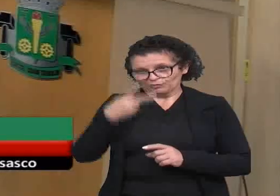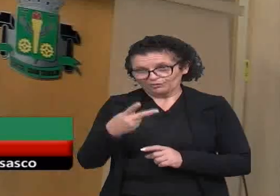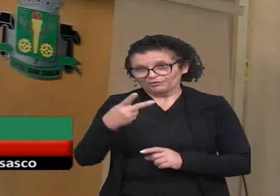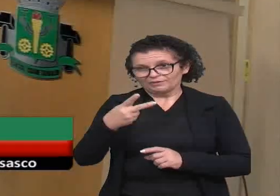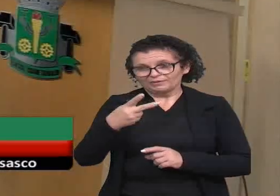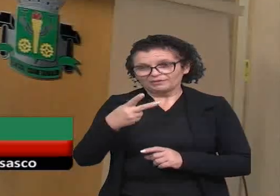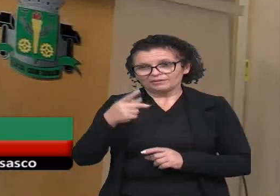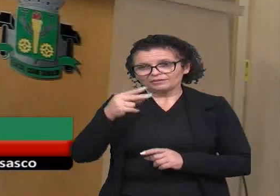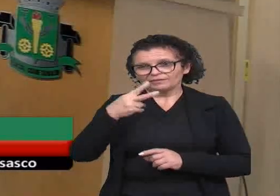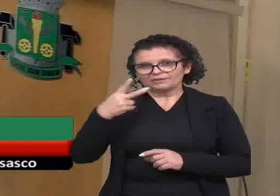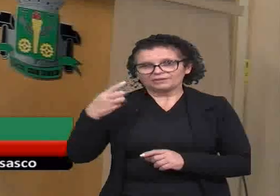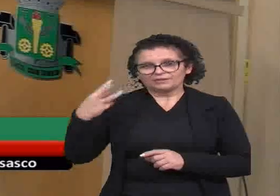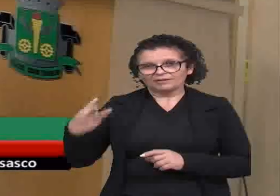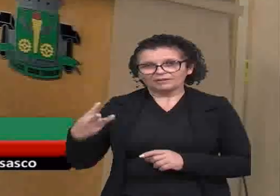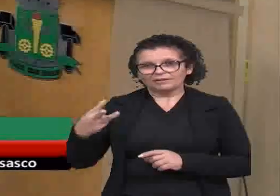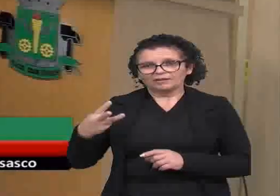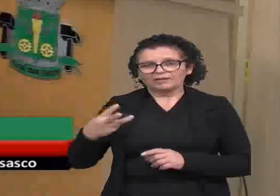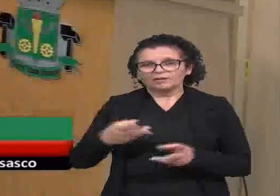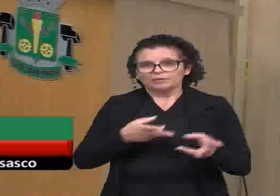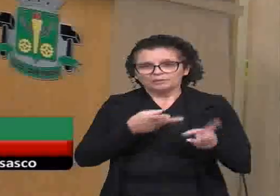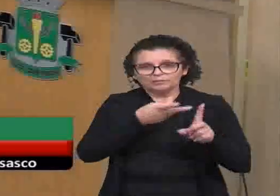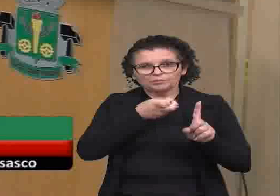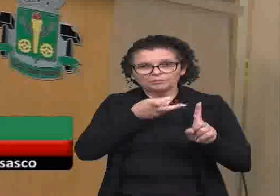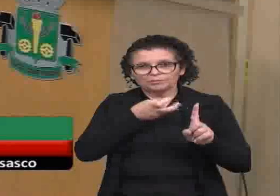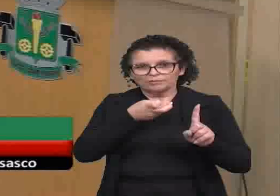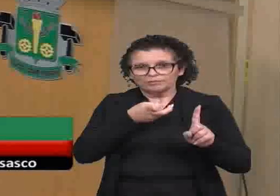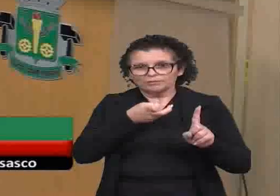202-2023 e da moção de reconhecimento